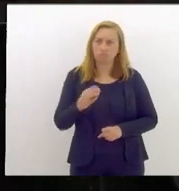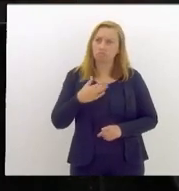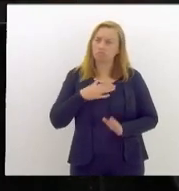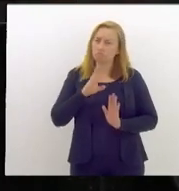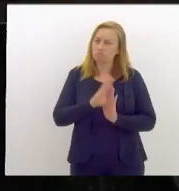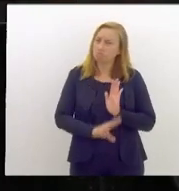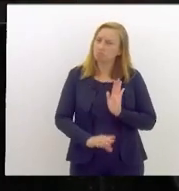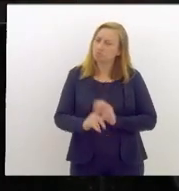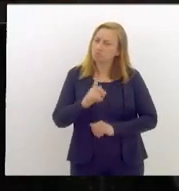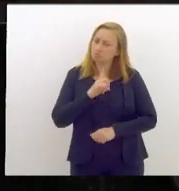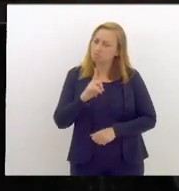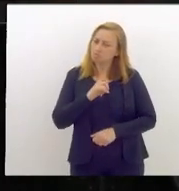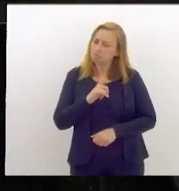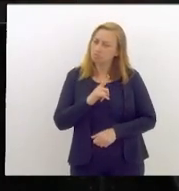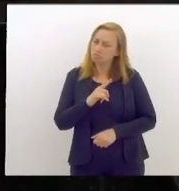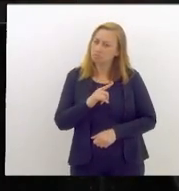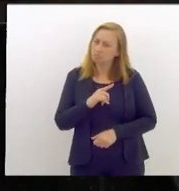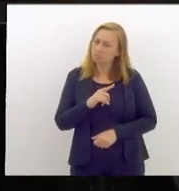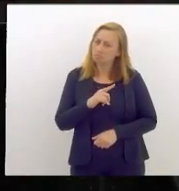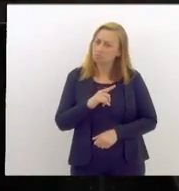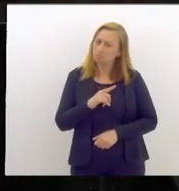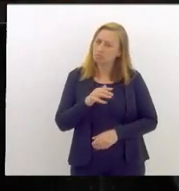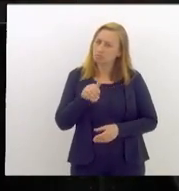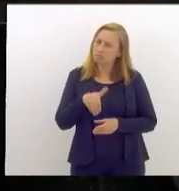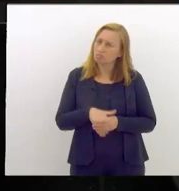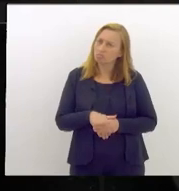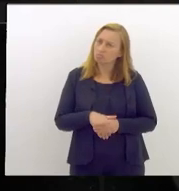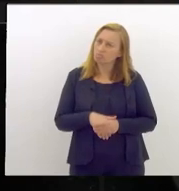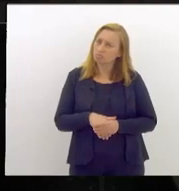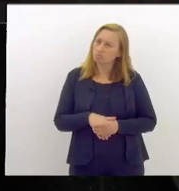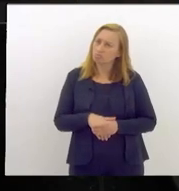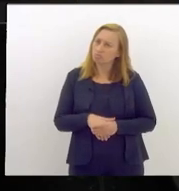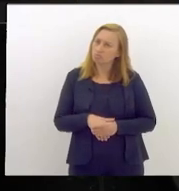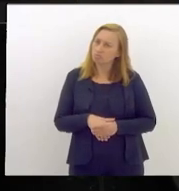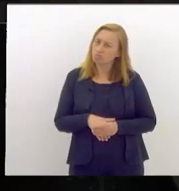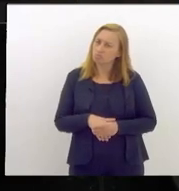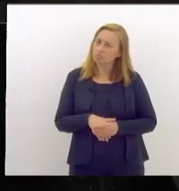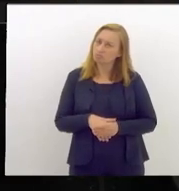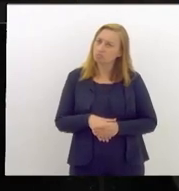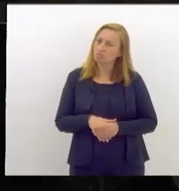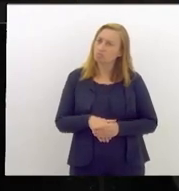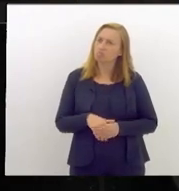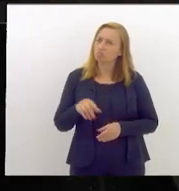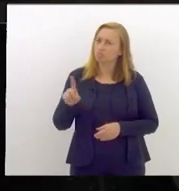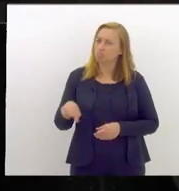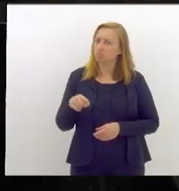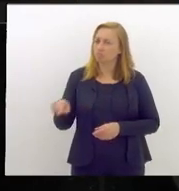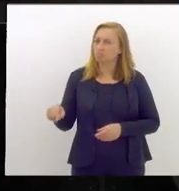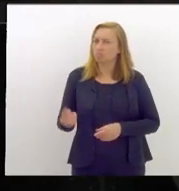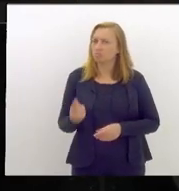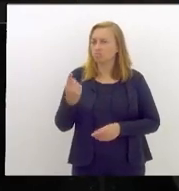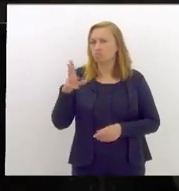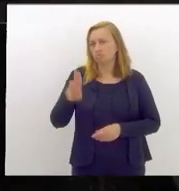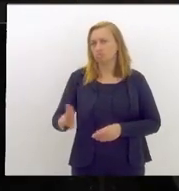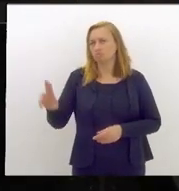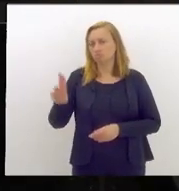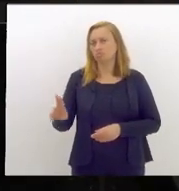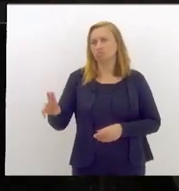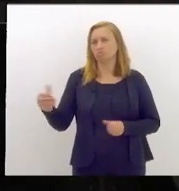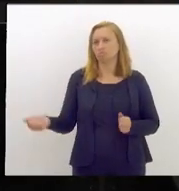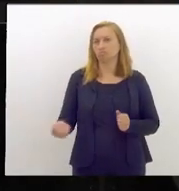currículo teria uma votação a favor de extinguir uma universidade ainda